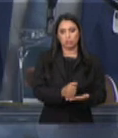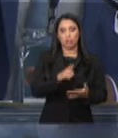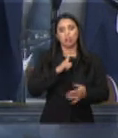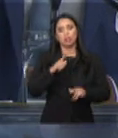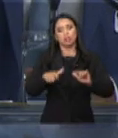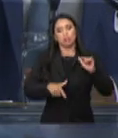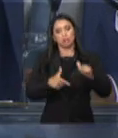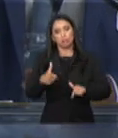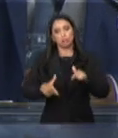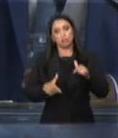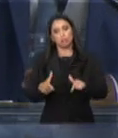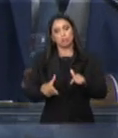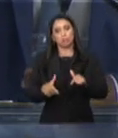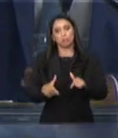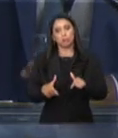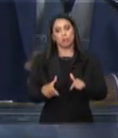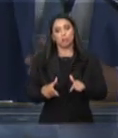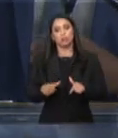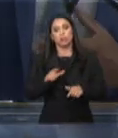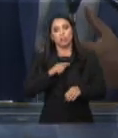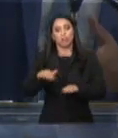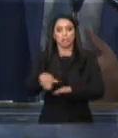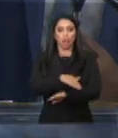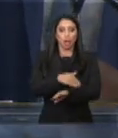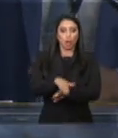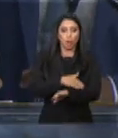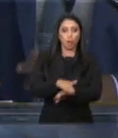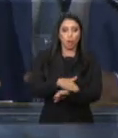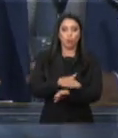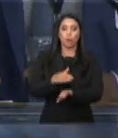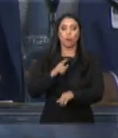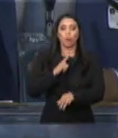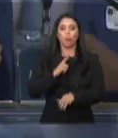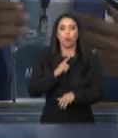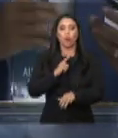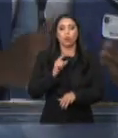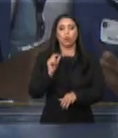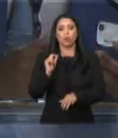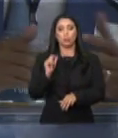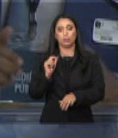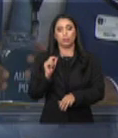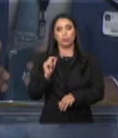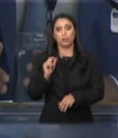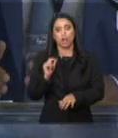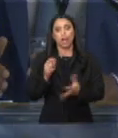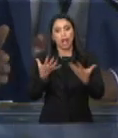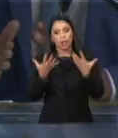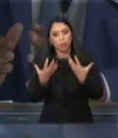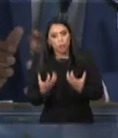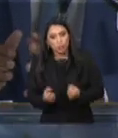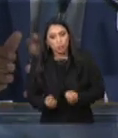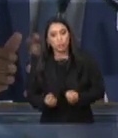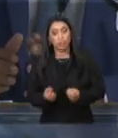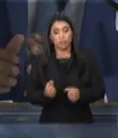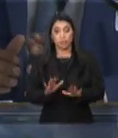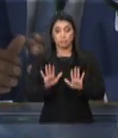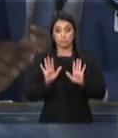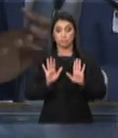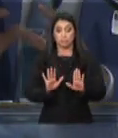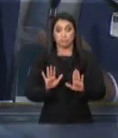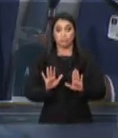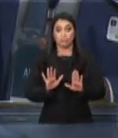tanto no espaço da da rua com a buscar ativa a parte de acolhimento e tudo mas